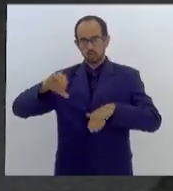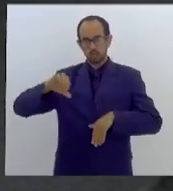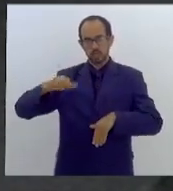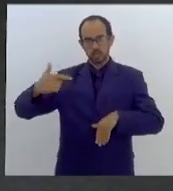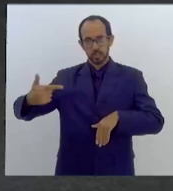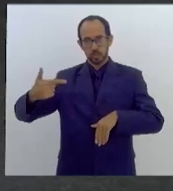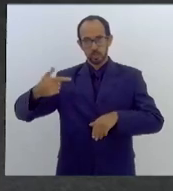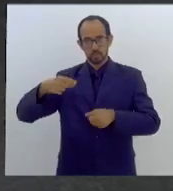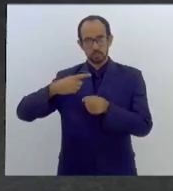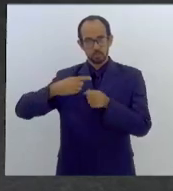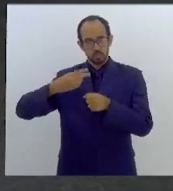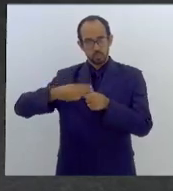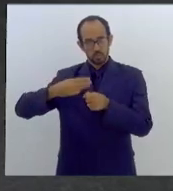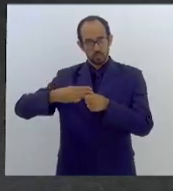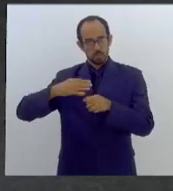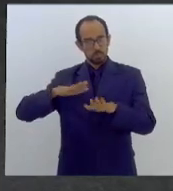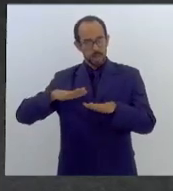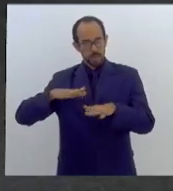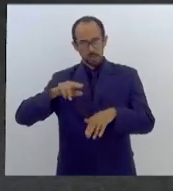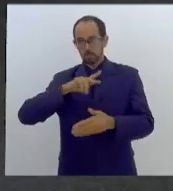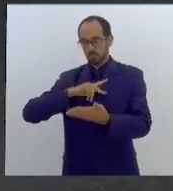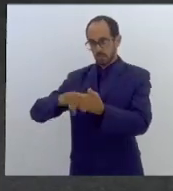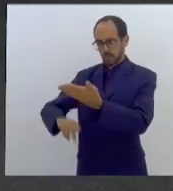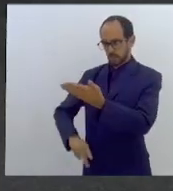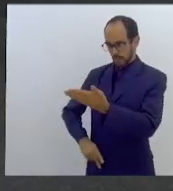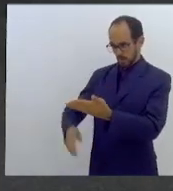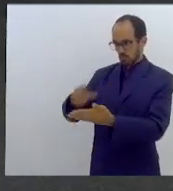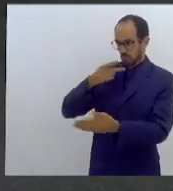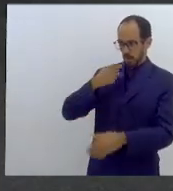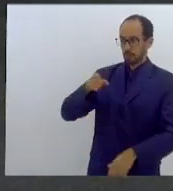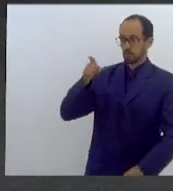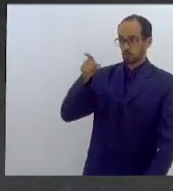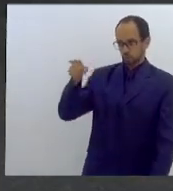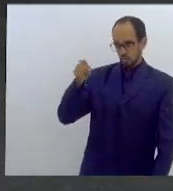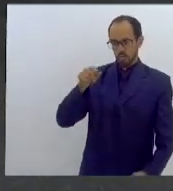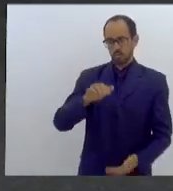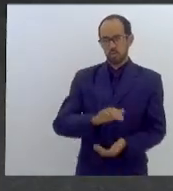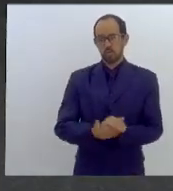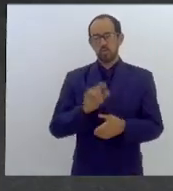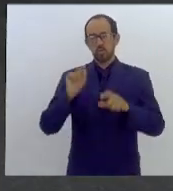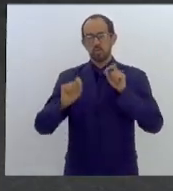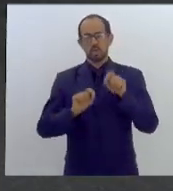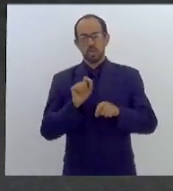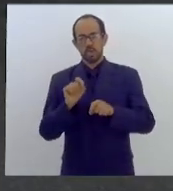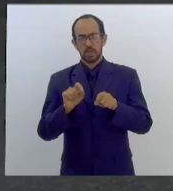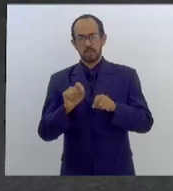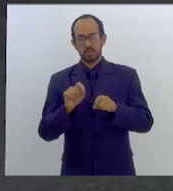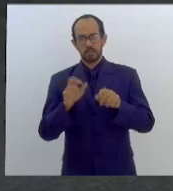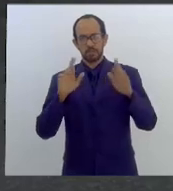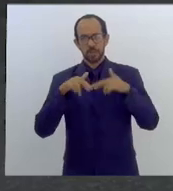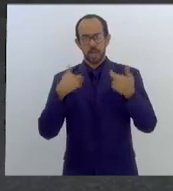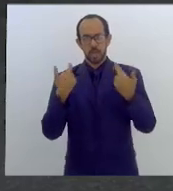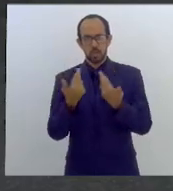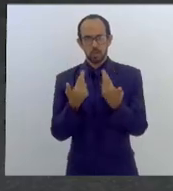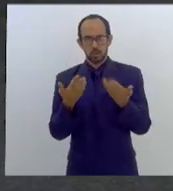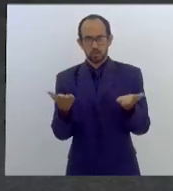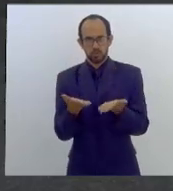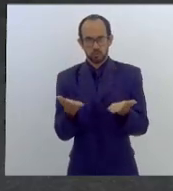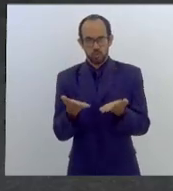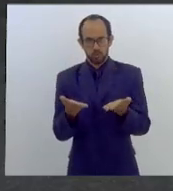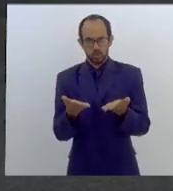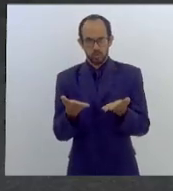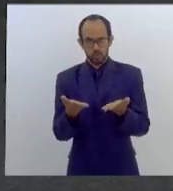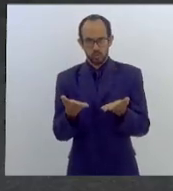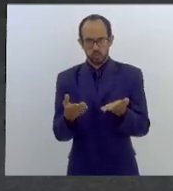municípios. Mas aí, presidente, eu quero me dirigir a Vossa Excelência para dizer o seguinte, a reunião de hoje, na